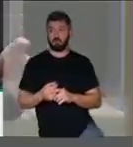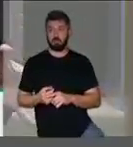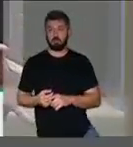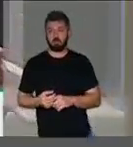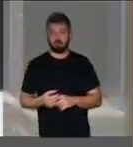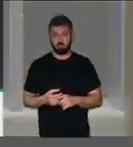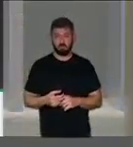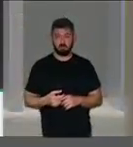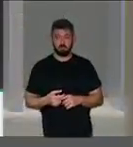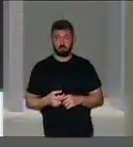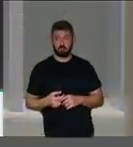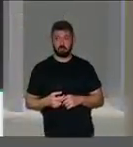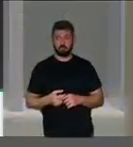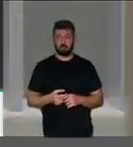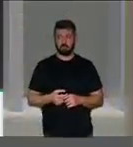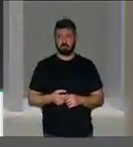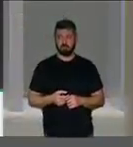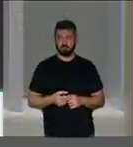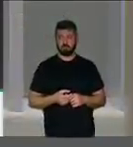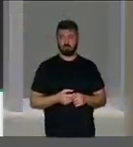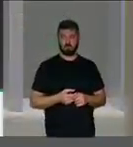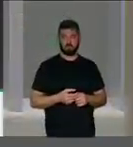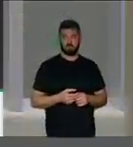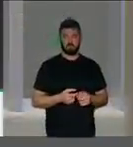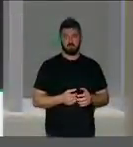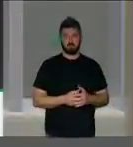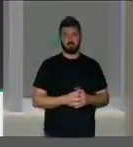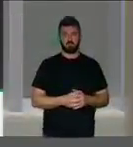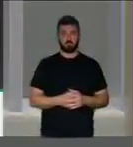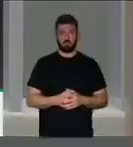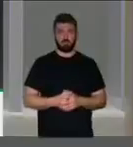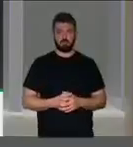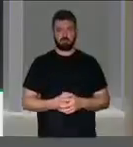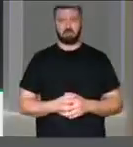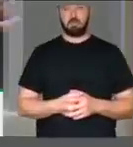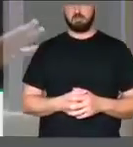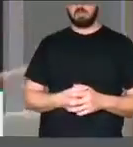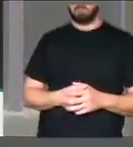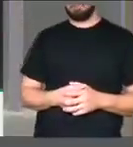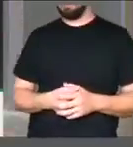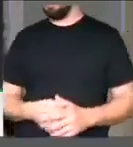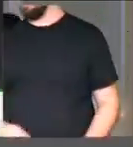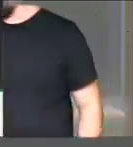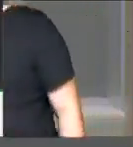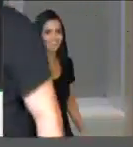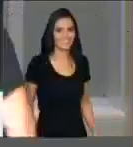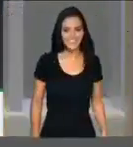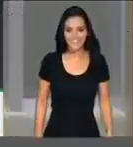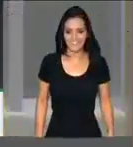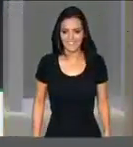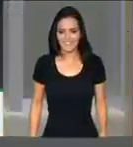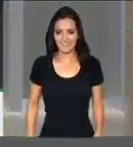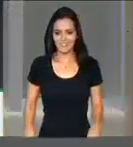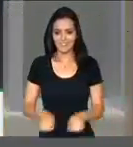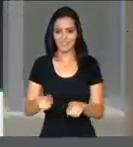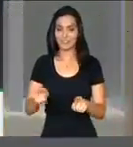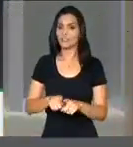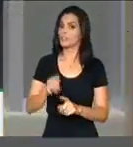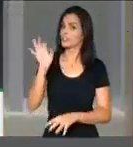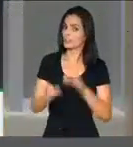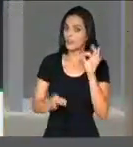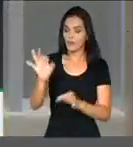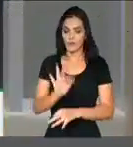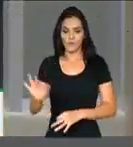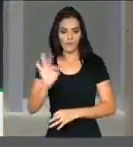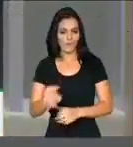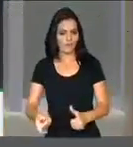se baseou numa liminar conseguida por uma entidade junto à Justiça Federal, e a